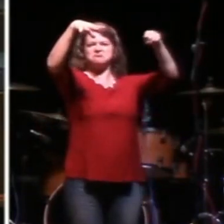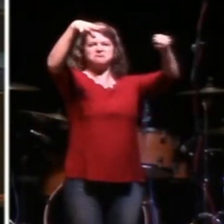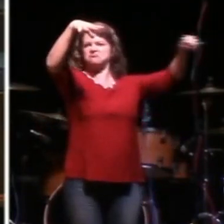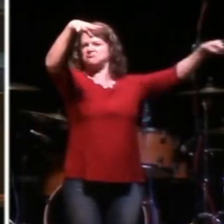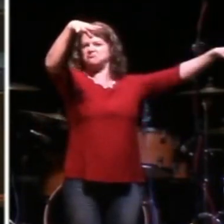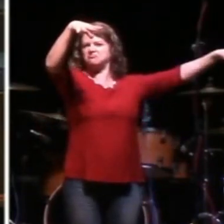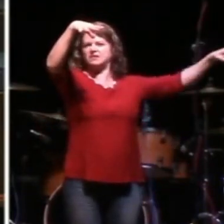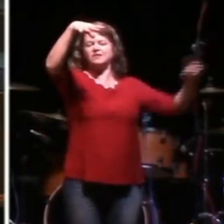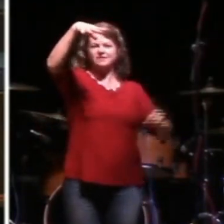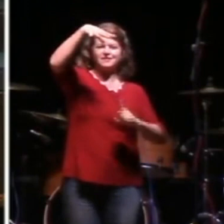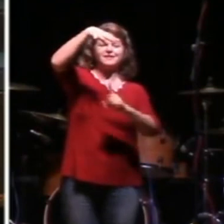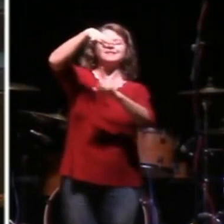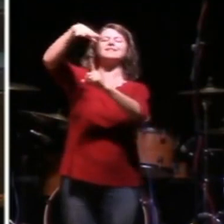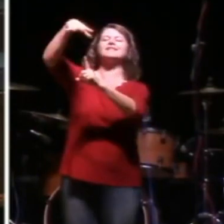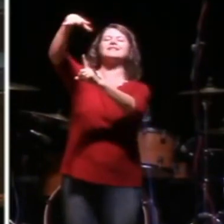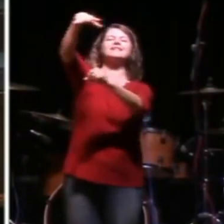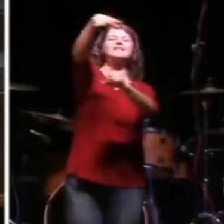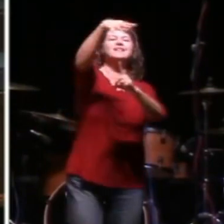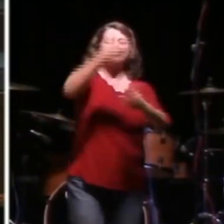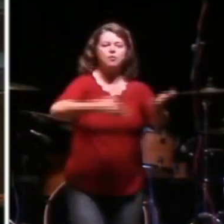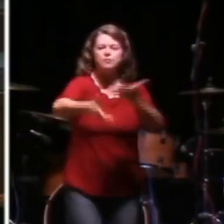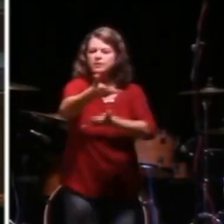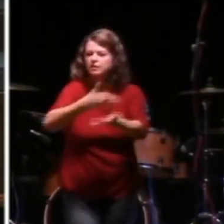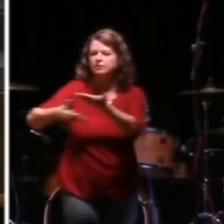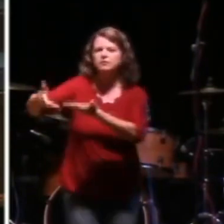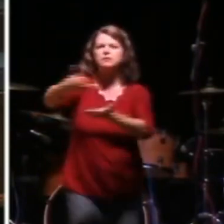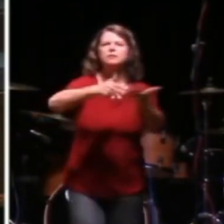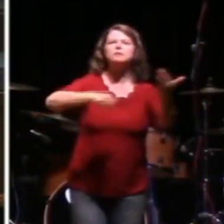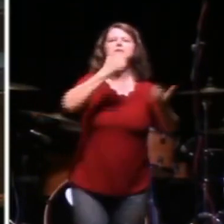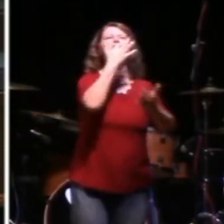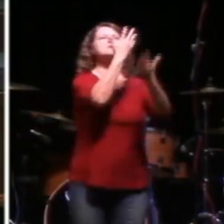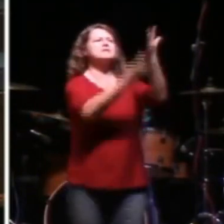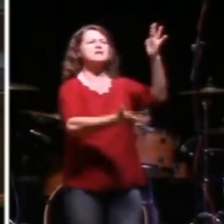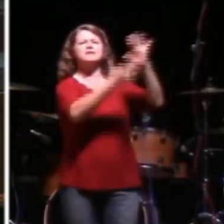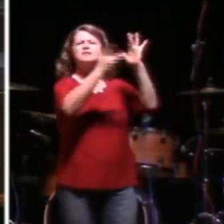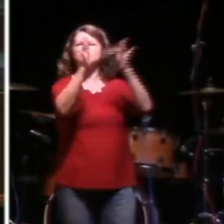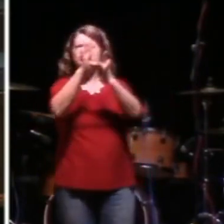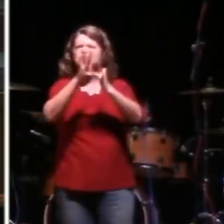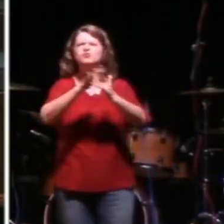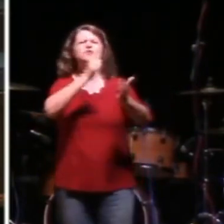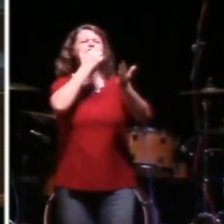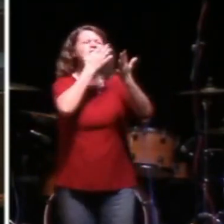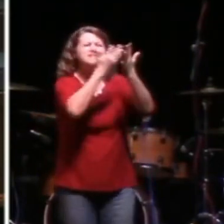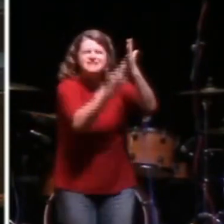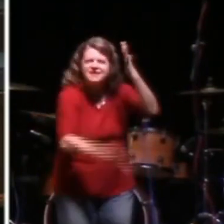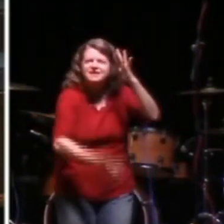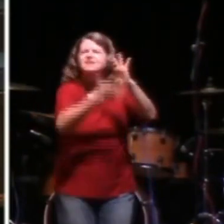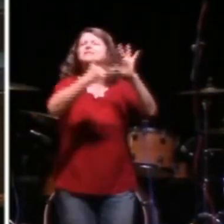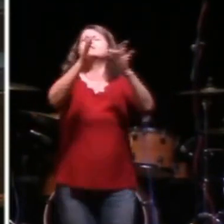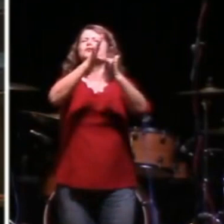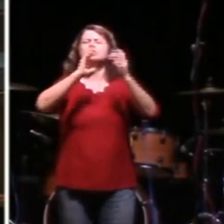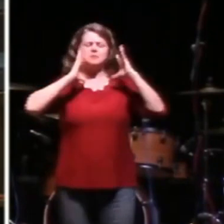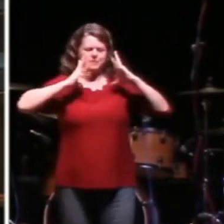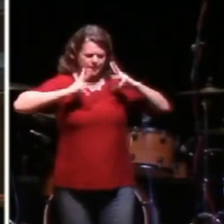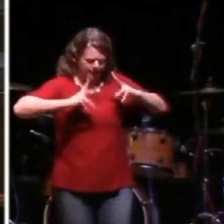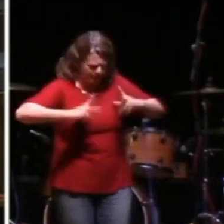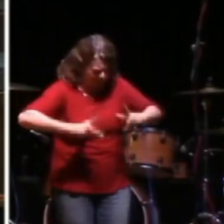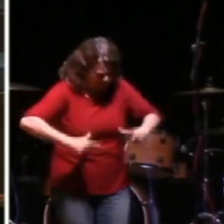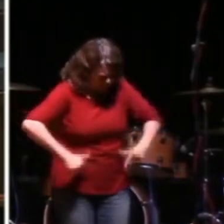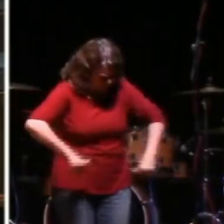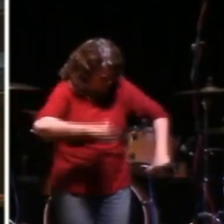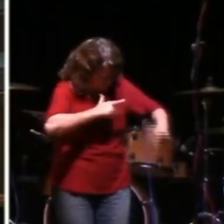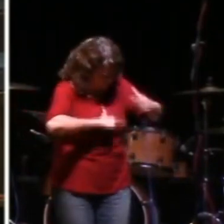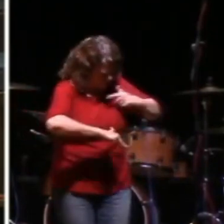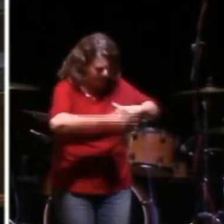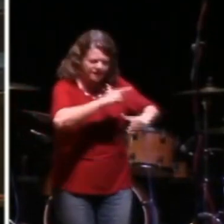temos comunhão uns com os outros e o sangue de jesus o sangue o sangue de jesus nos purifica de todo o